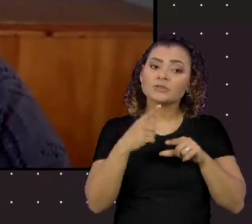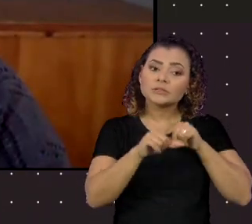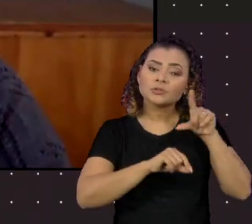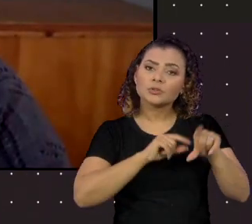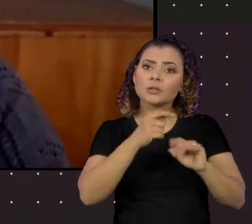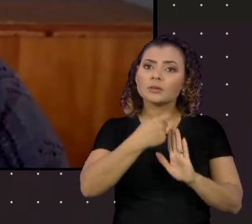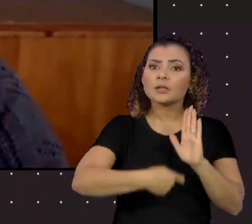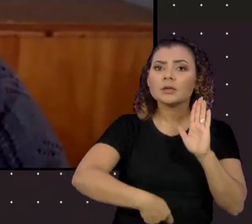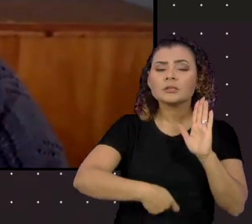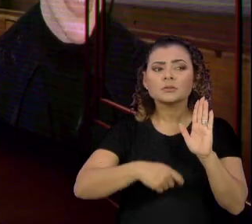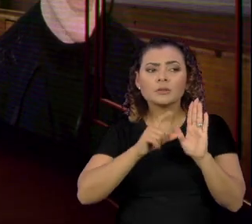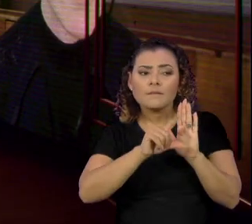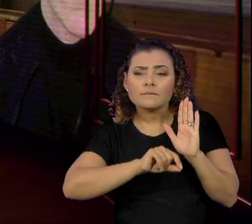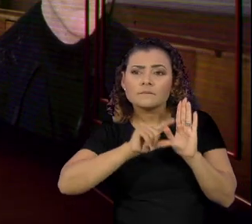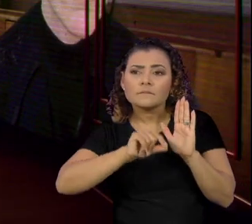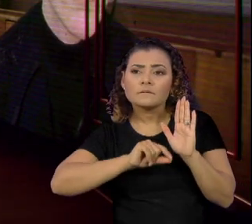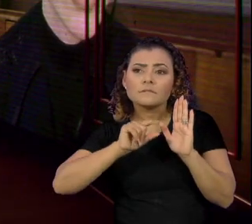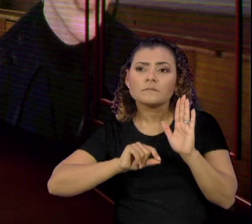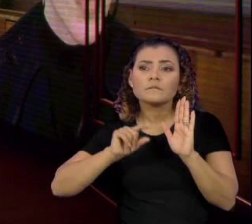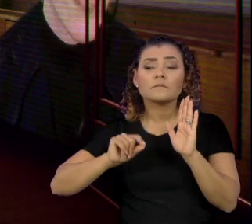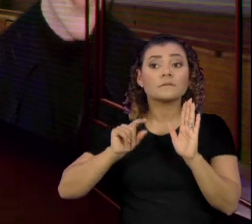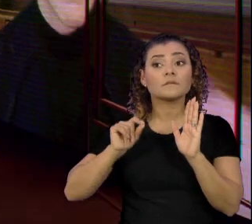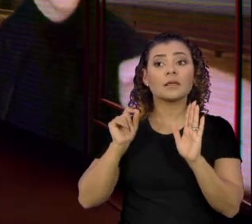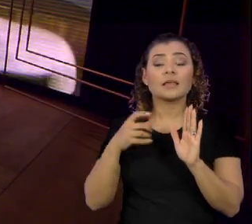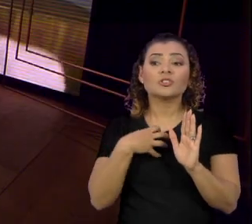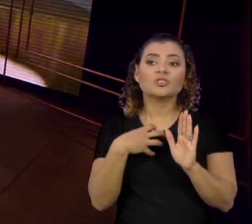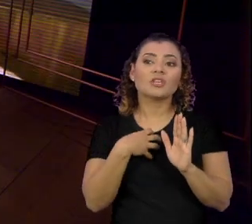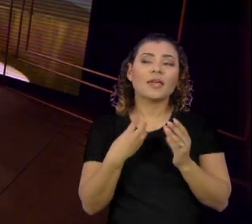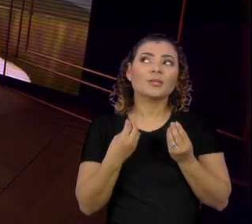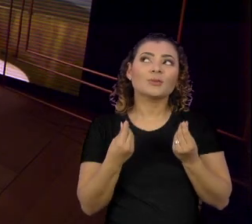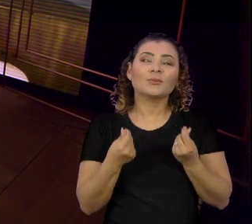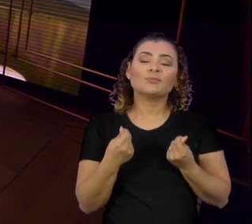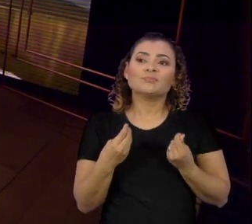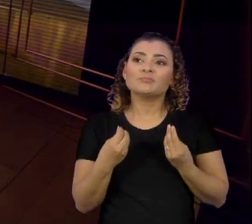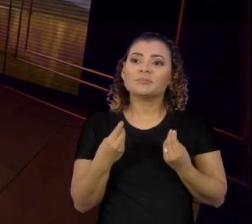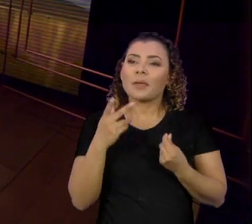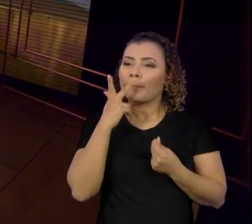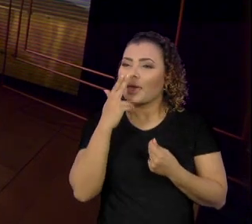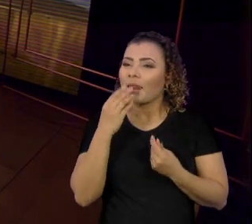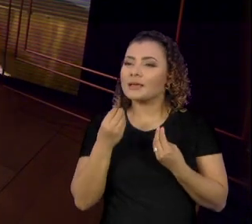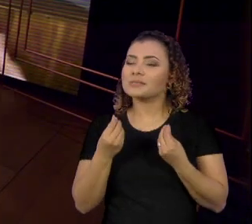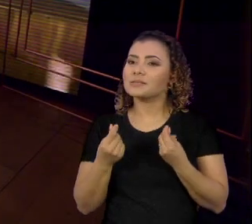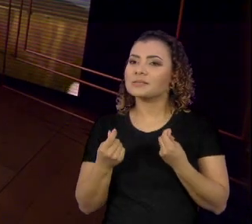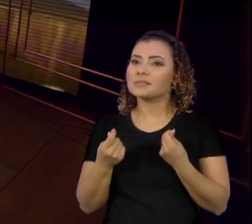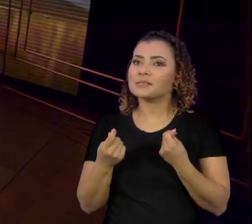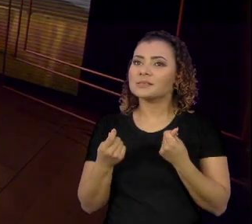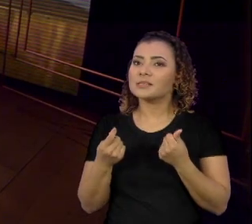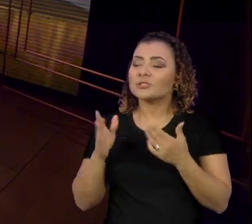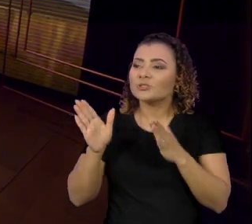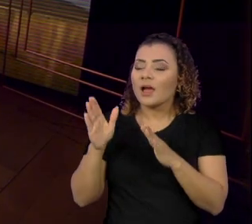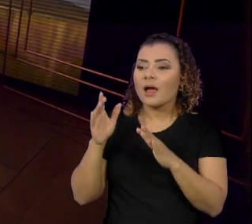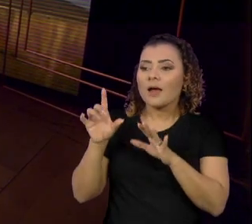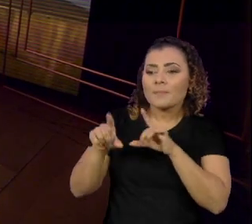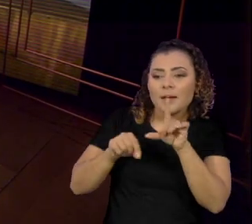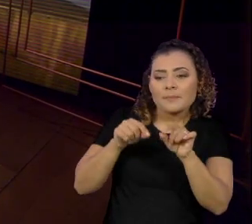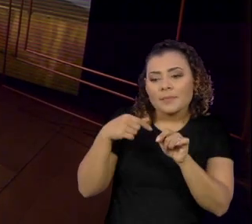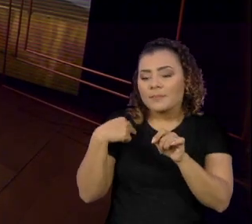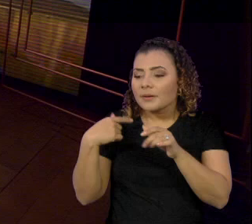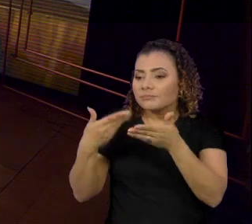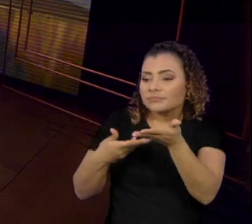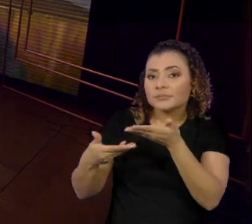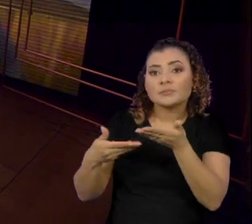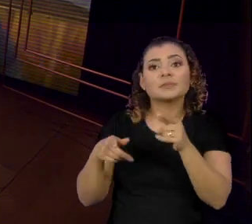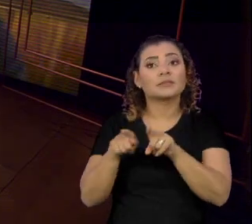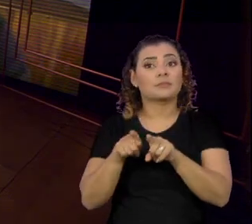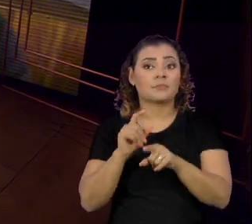esses textos de uma forma... uma coisa vai chegando à outra. Assim, por exemplo, no caso do Mike Bartlett,